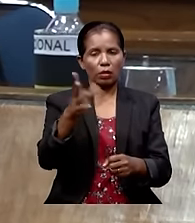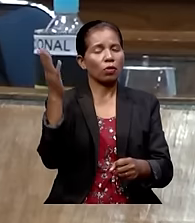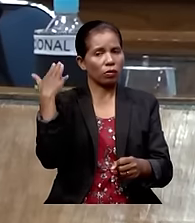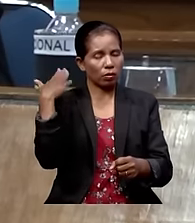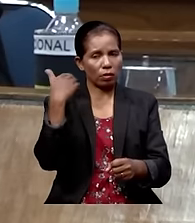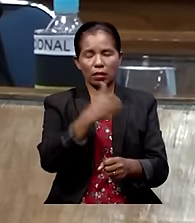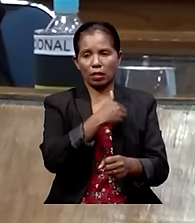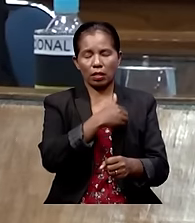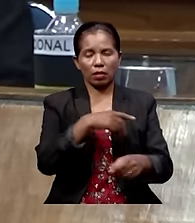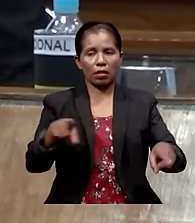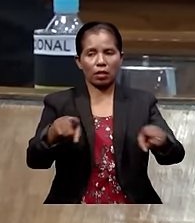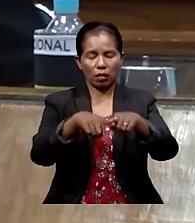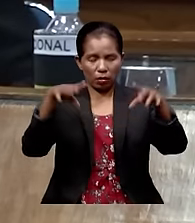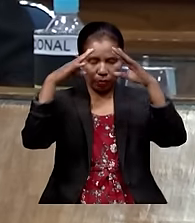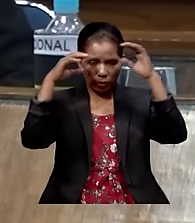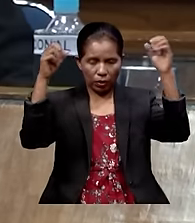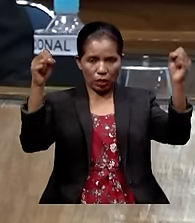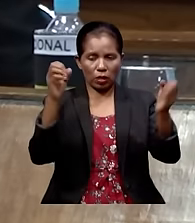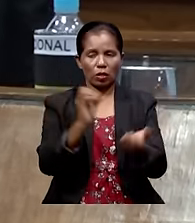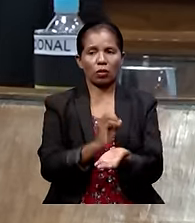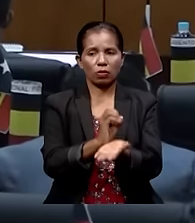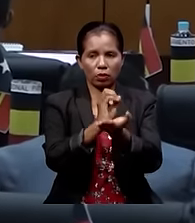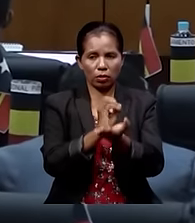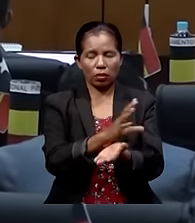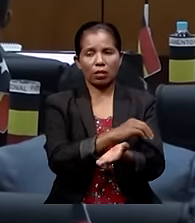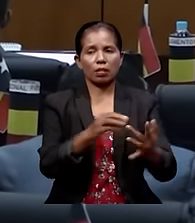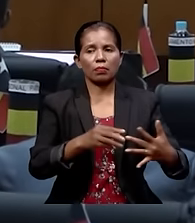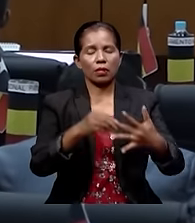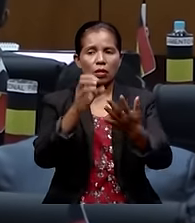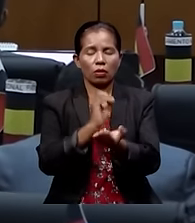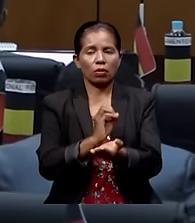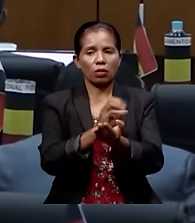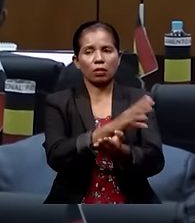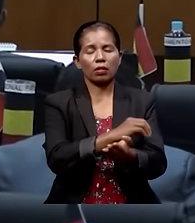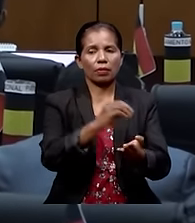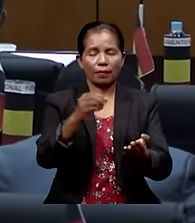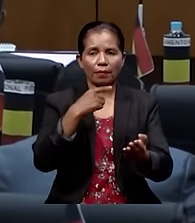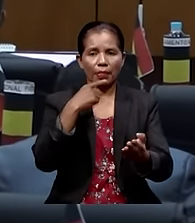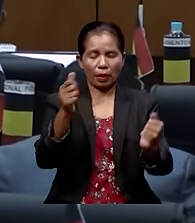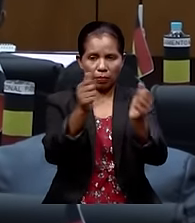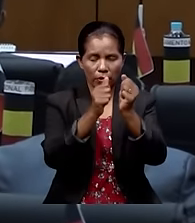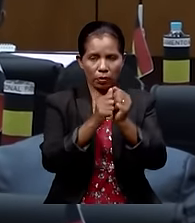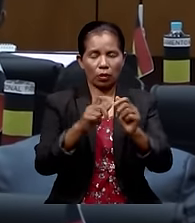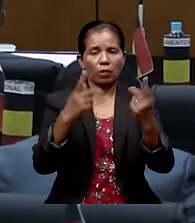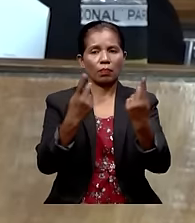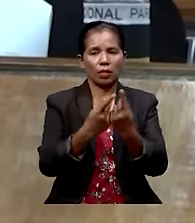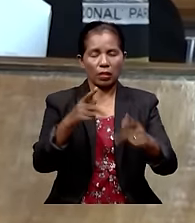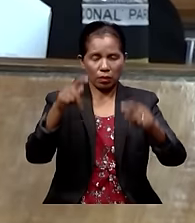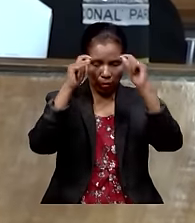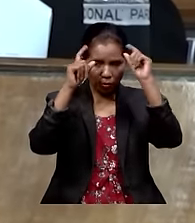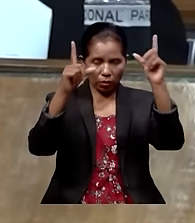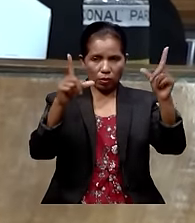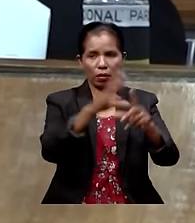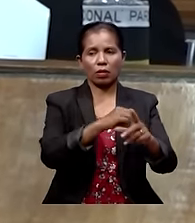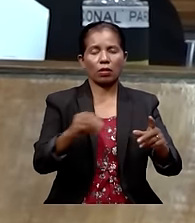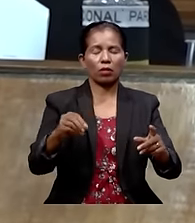se dá o assumir cargo no dar presidente, autoridade de região administrativa especial a Ecusiambeno, o Raiwa, hamuto com o empresário timoruan Ricardo Niu, o